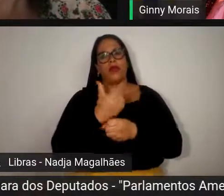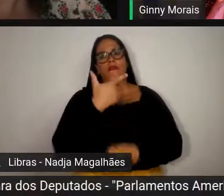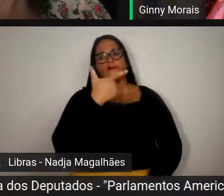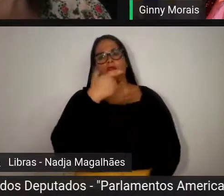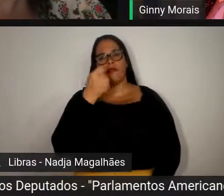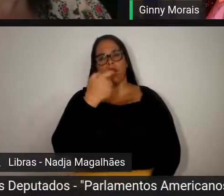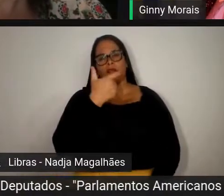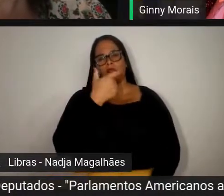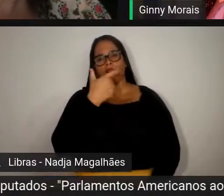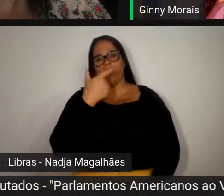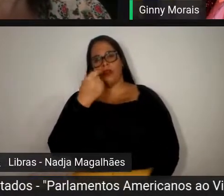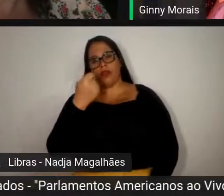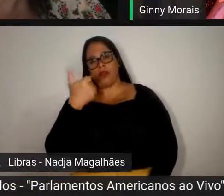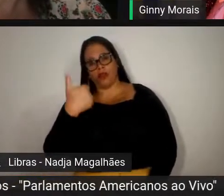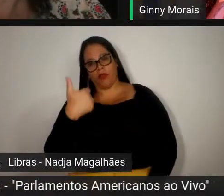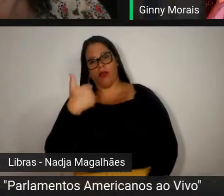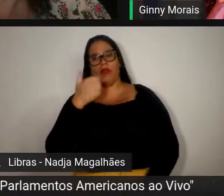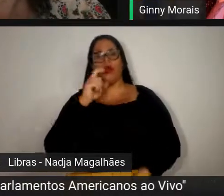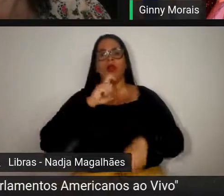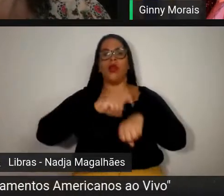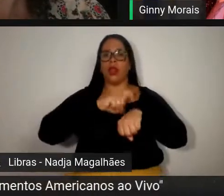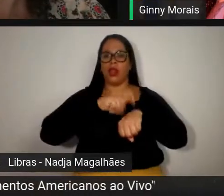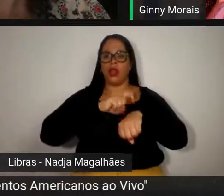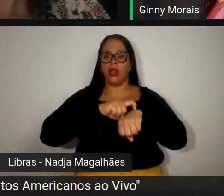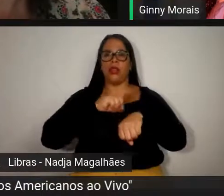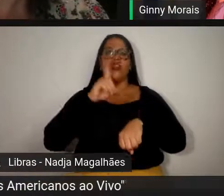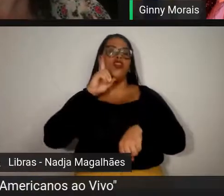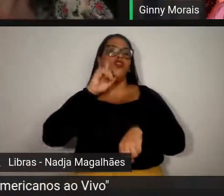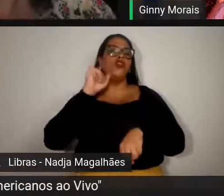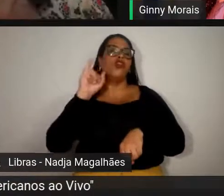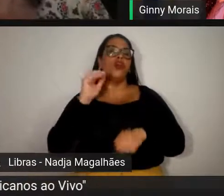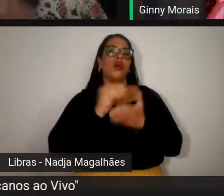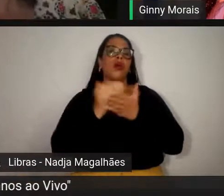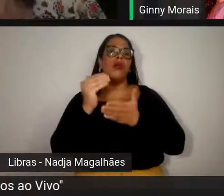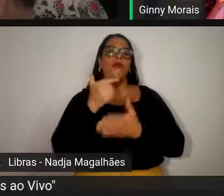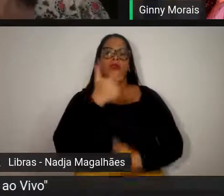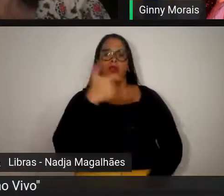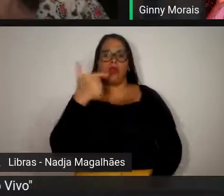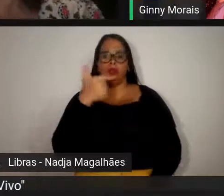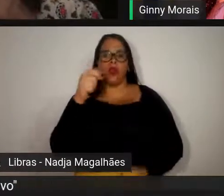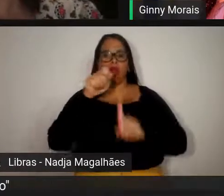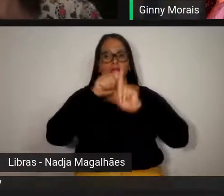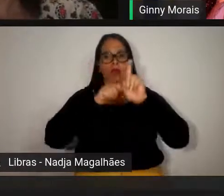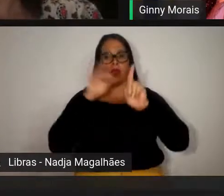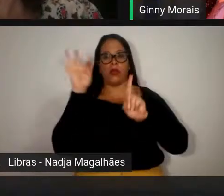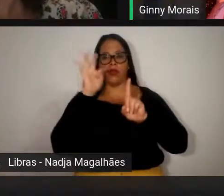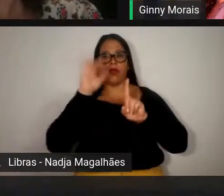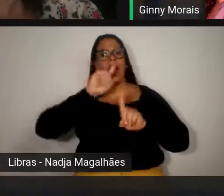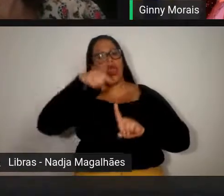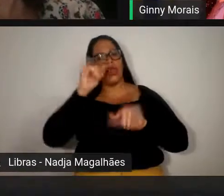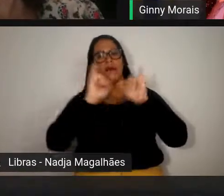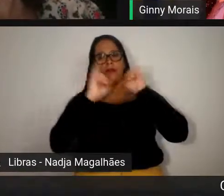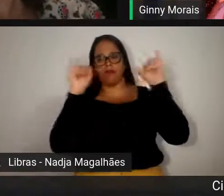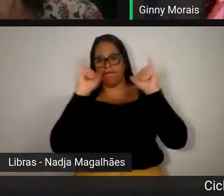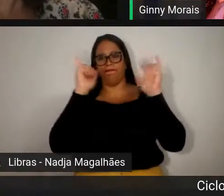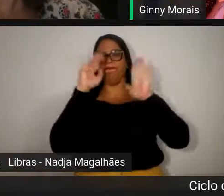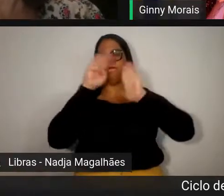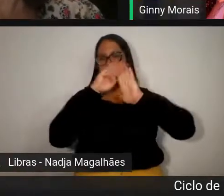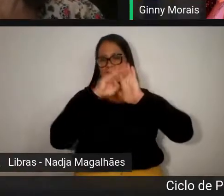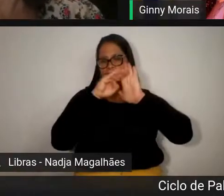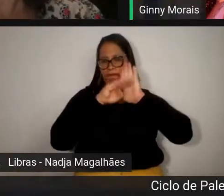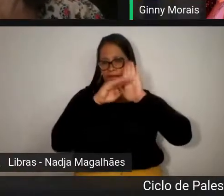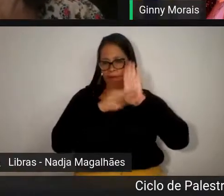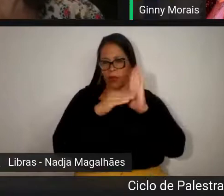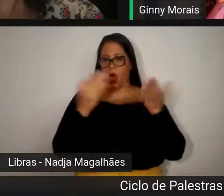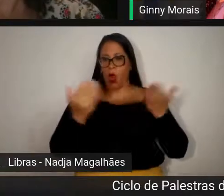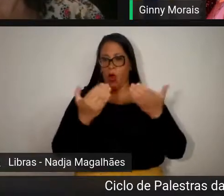Já vou deixar aqui para vocês a data, vai ser no dia 22 de fevereiro, e a gente divulga mais adiante a programação. Quem vai falar